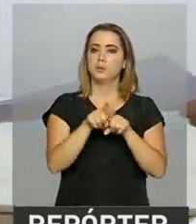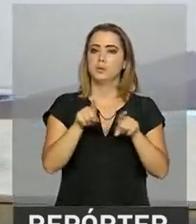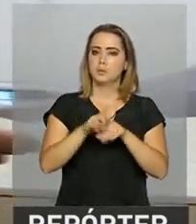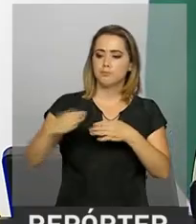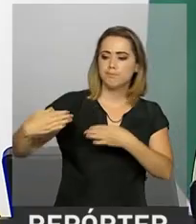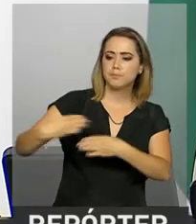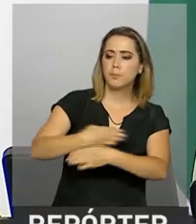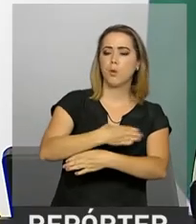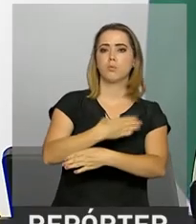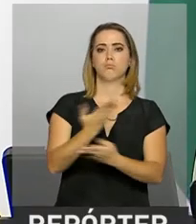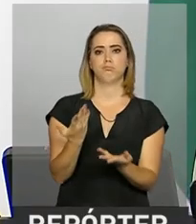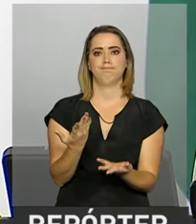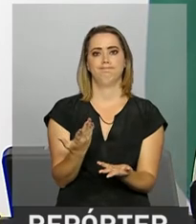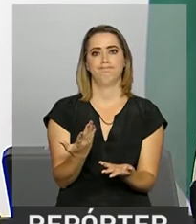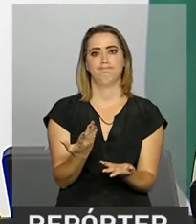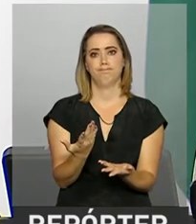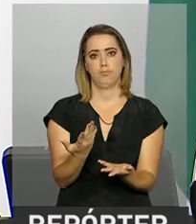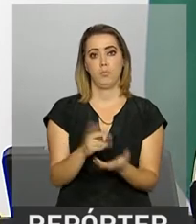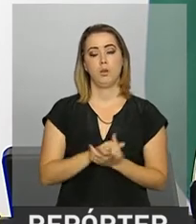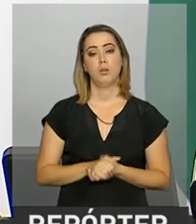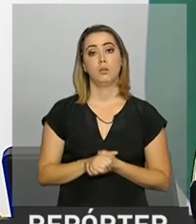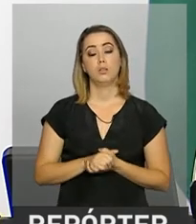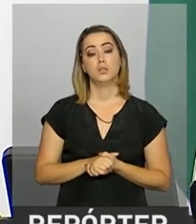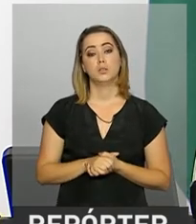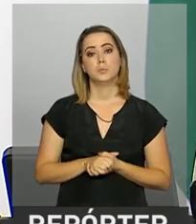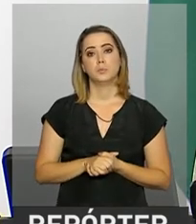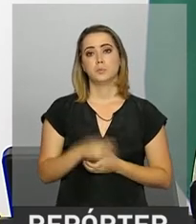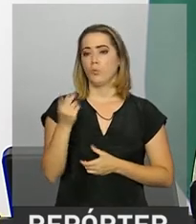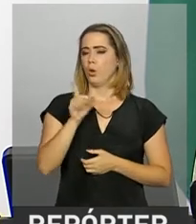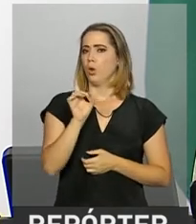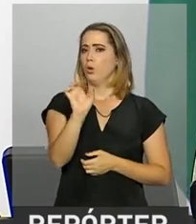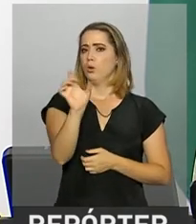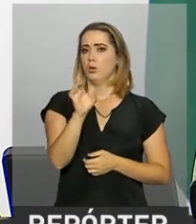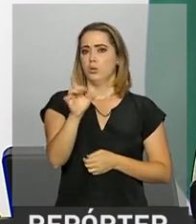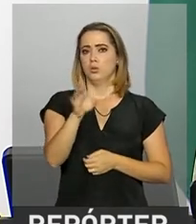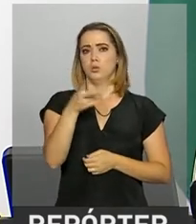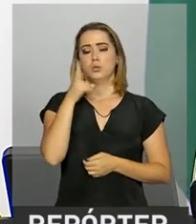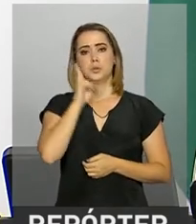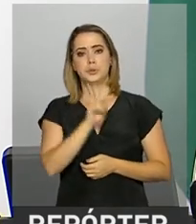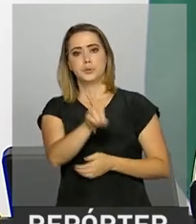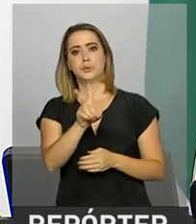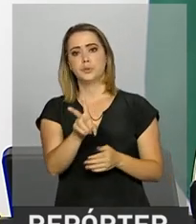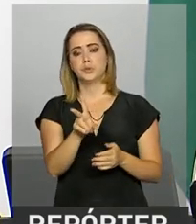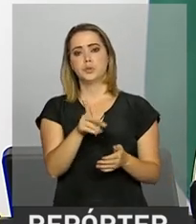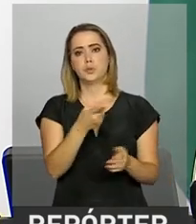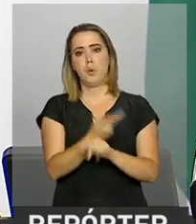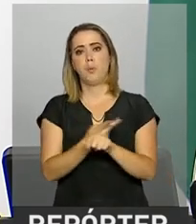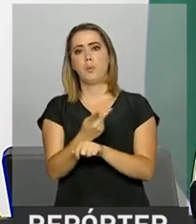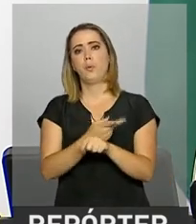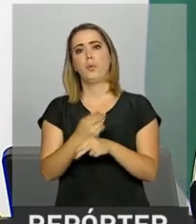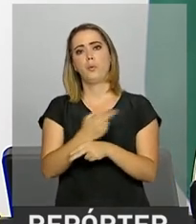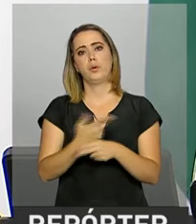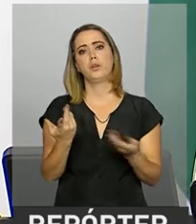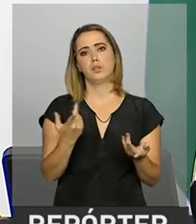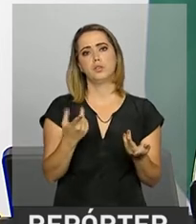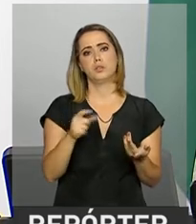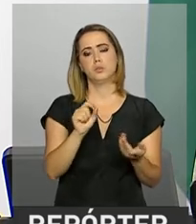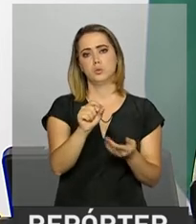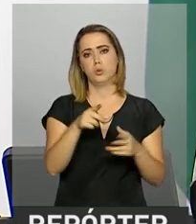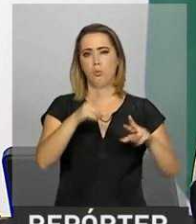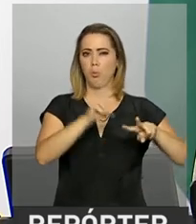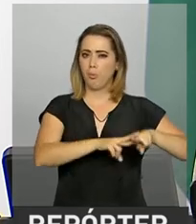não será apenas a inspeção periódica nos presídios que irá solucionar o problema a outras tantas questões